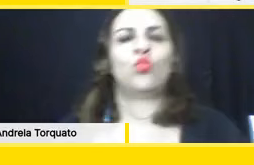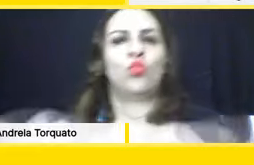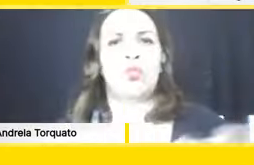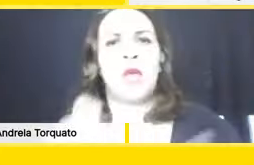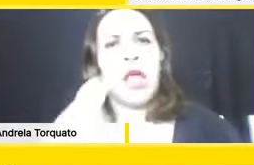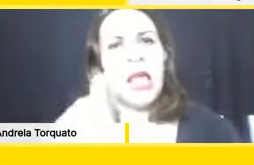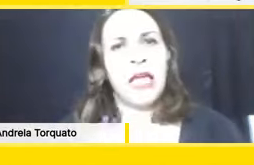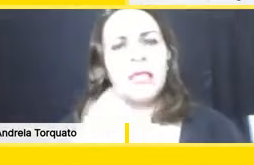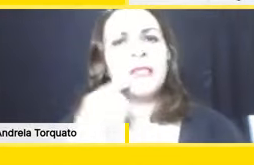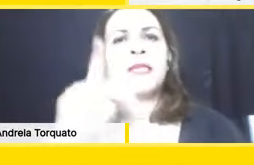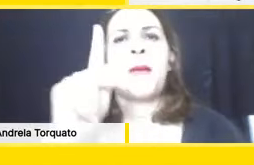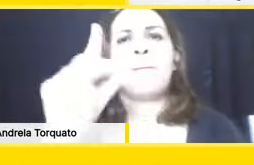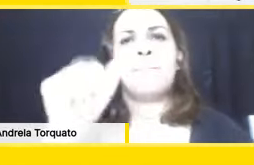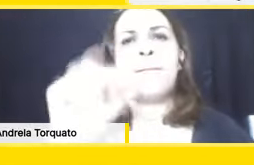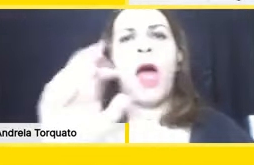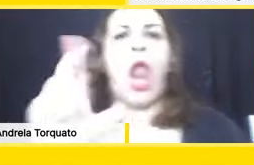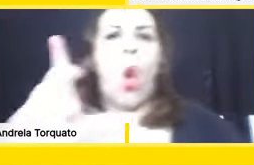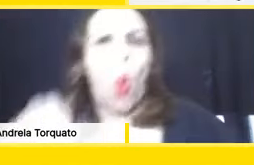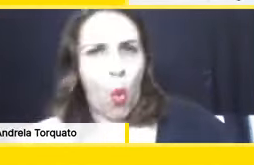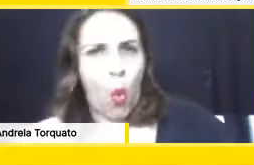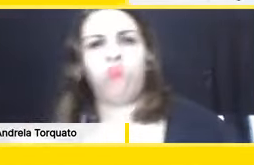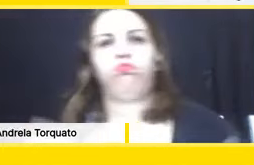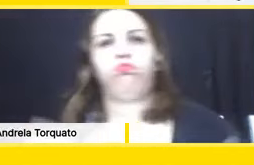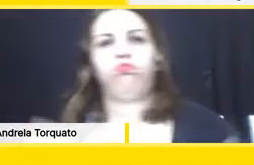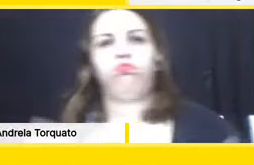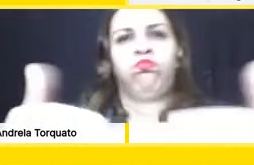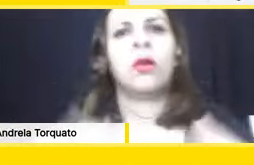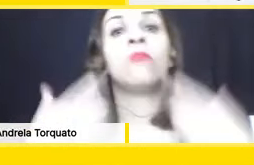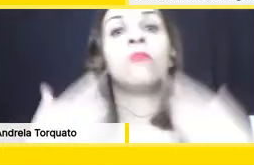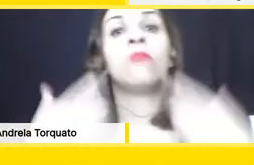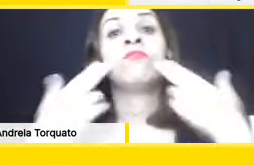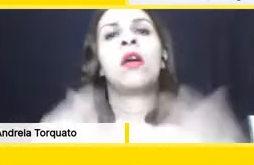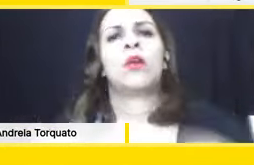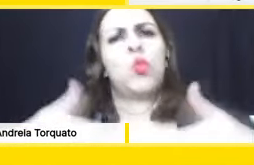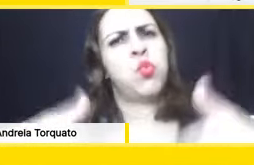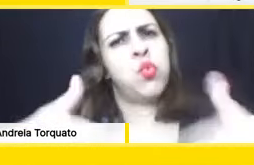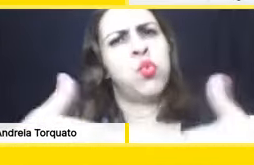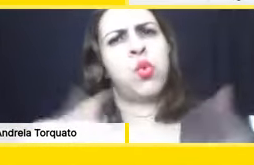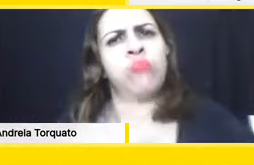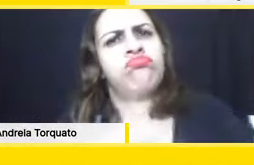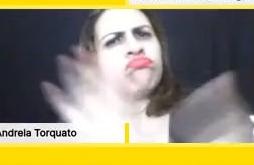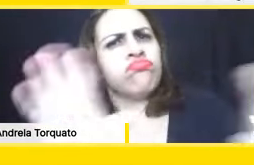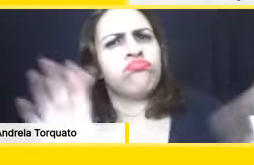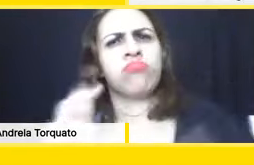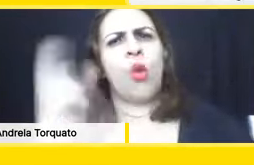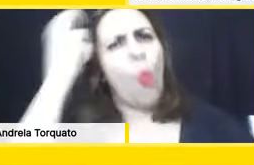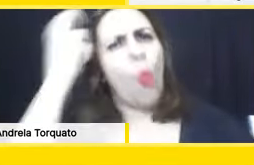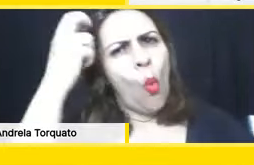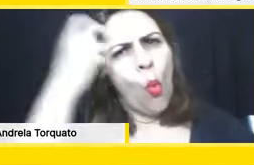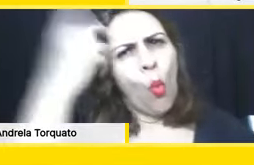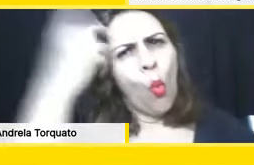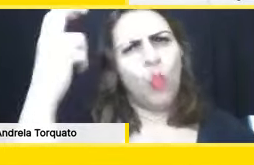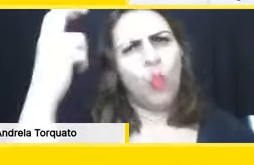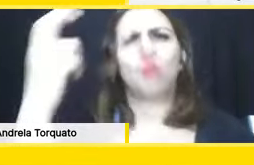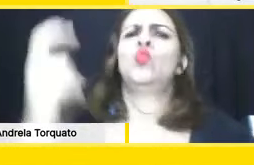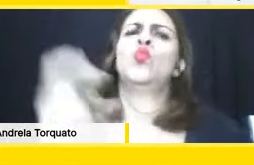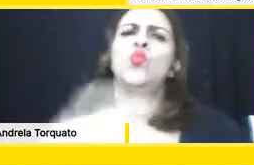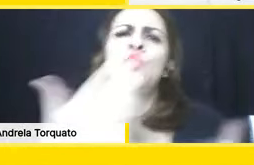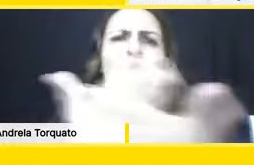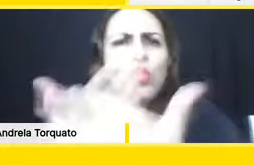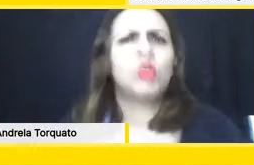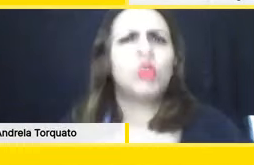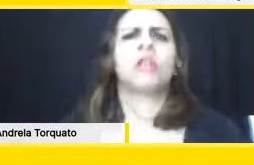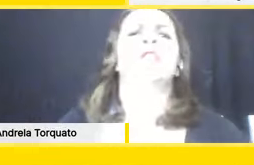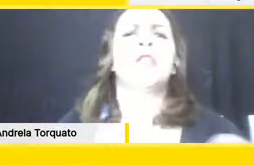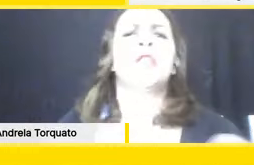ex-ministro Paulo Renato, a medida provisória que democratizou o acesso à cultura aos estudantes. Depois